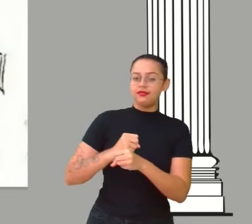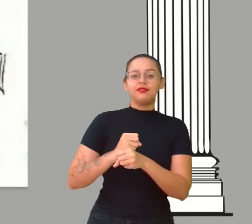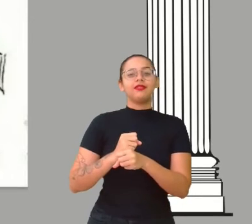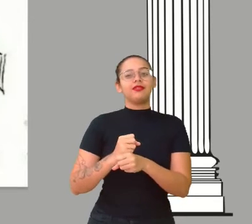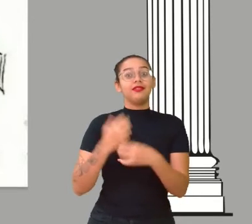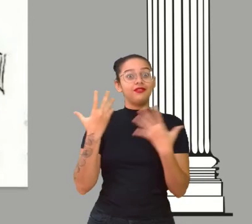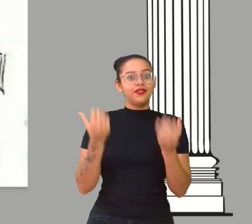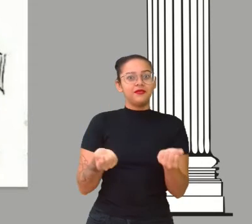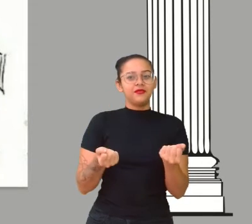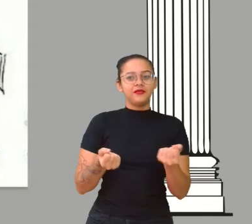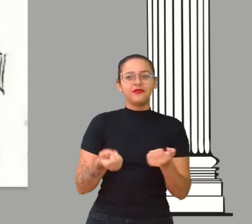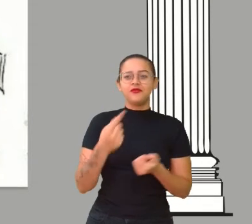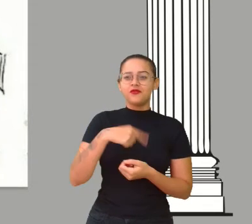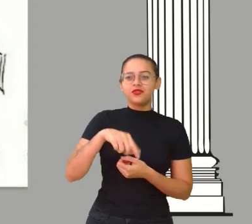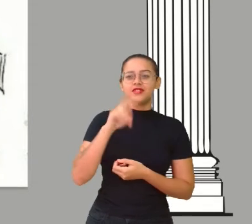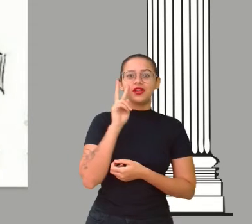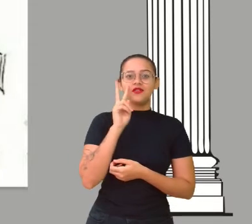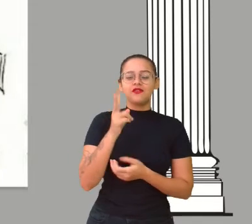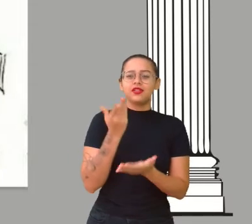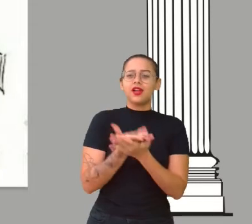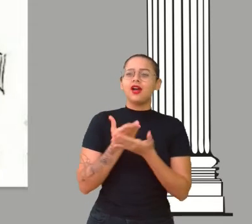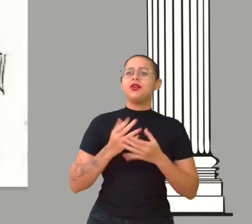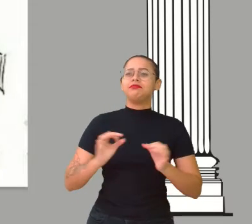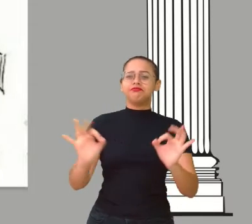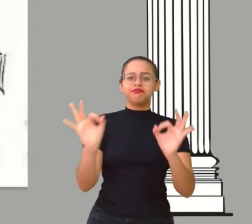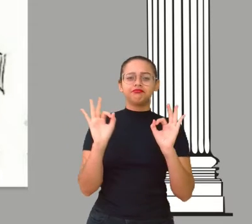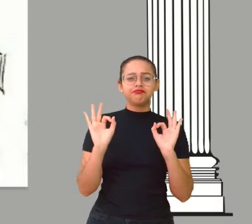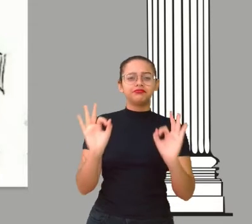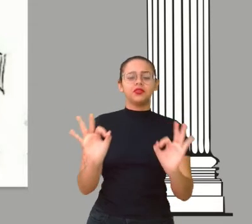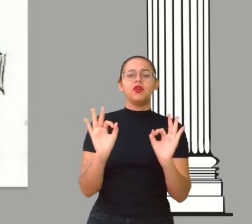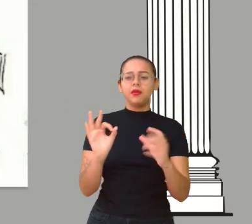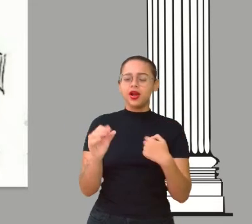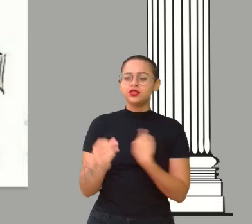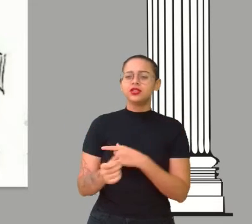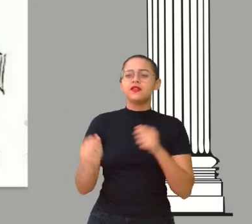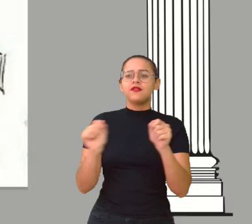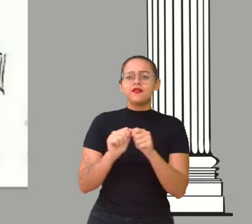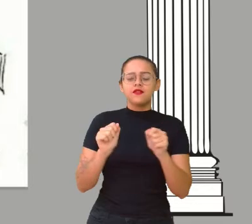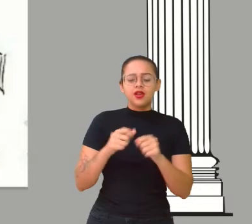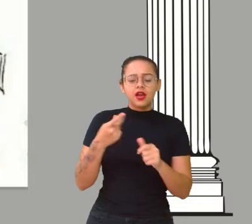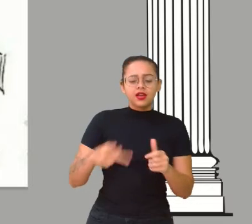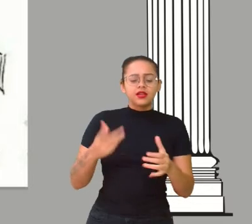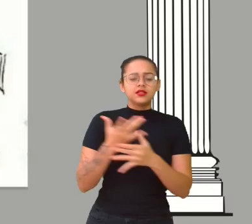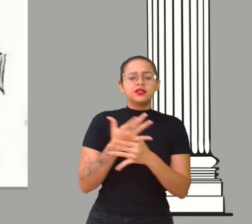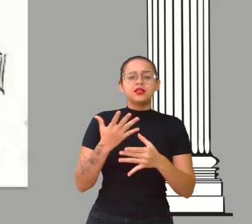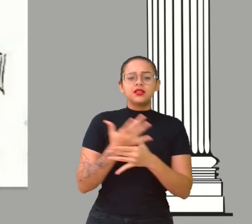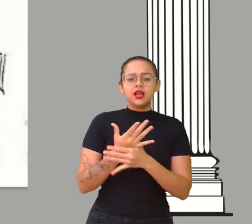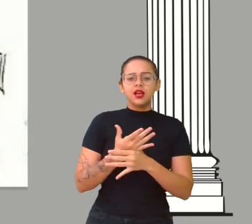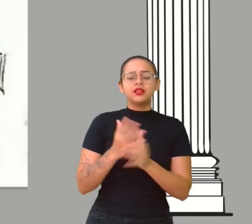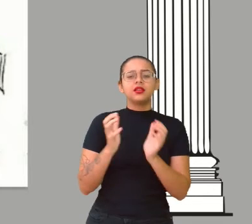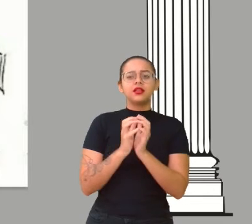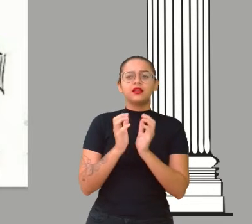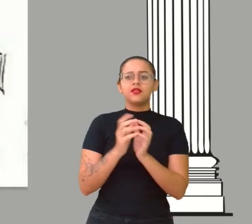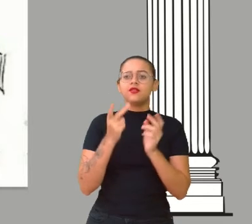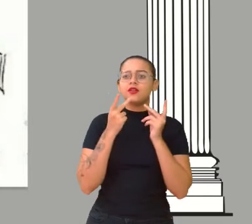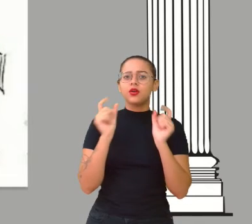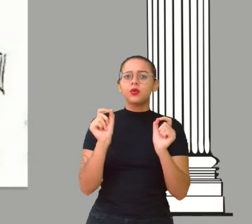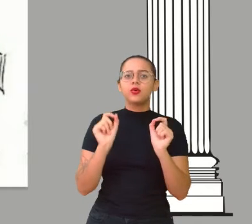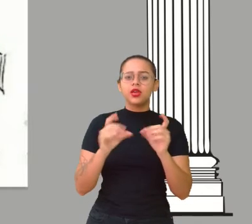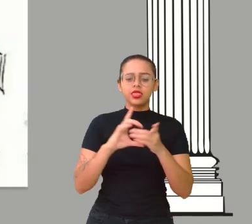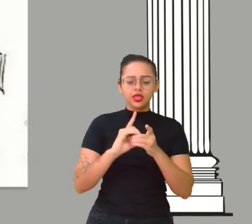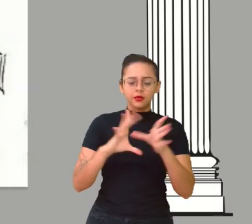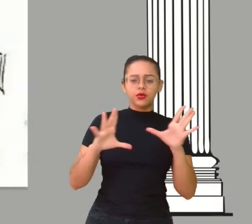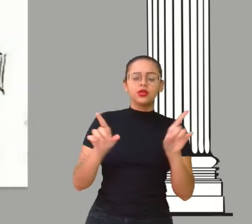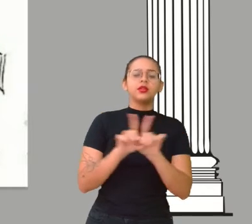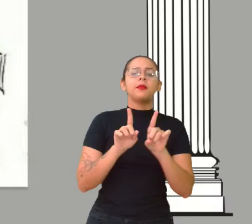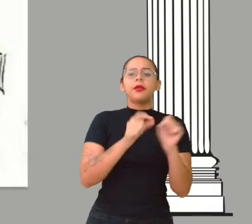Exatamente. Vocês viram que aula massa a gente fez aqui na cidade do Recife, falando sobre, não só sobre a democracia, mas